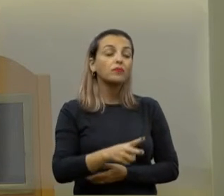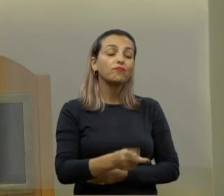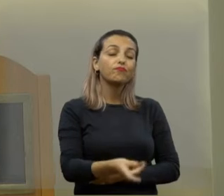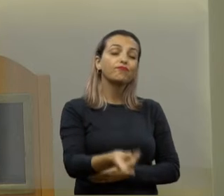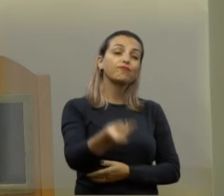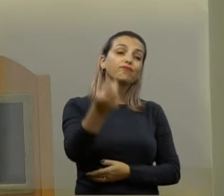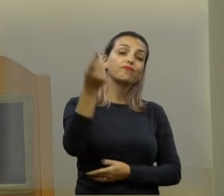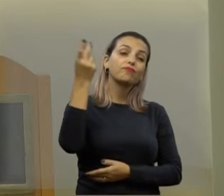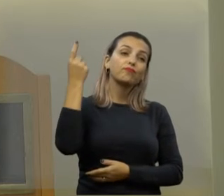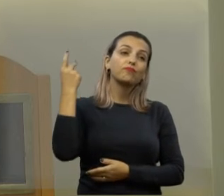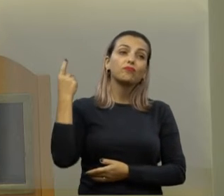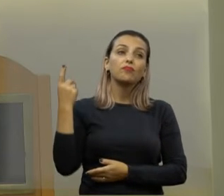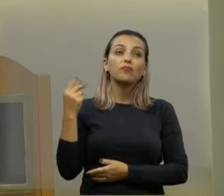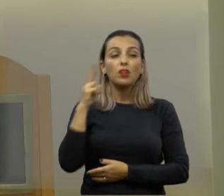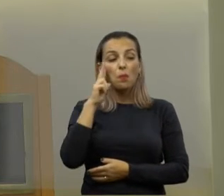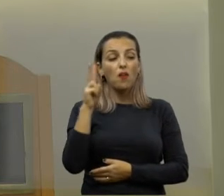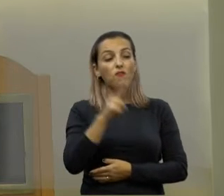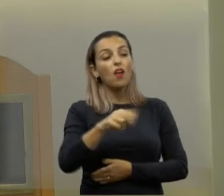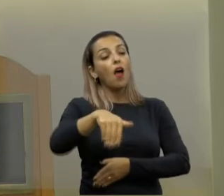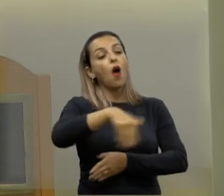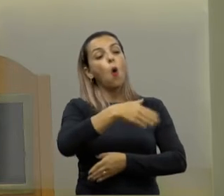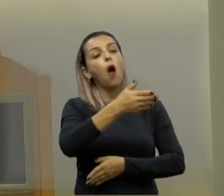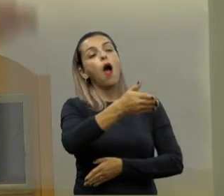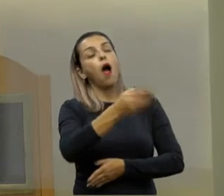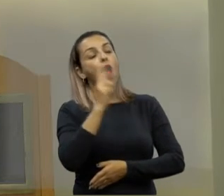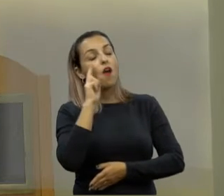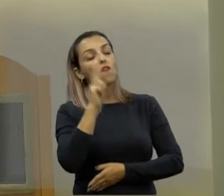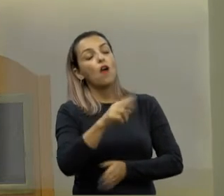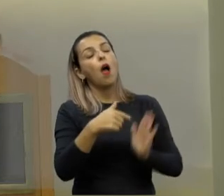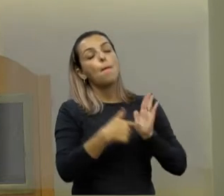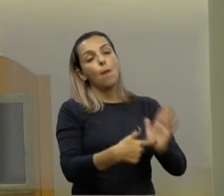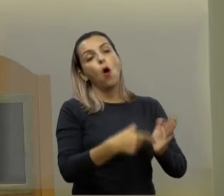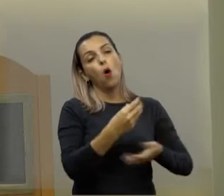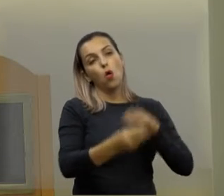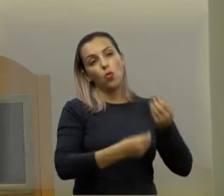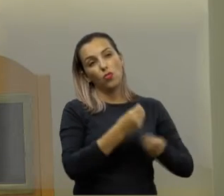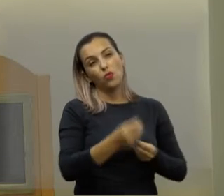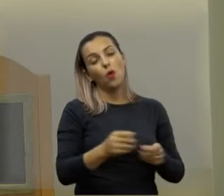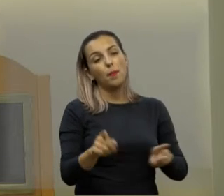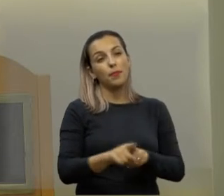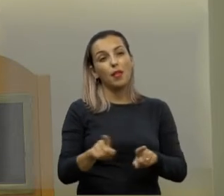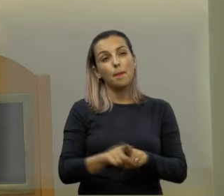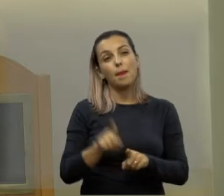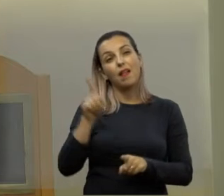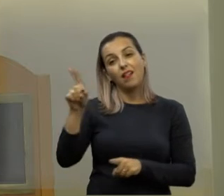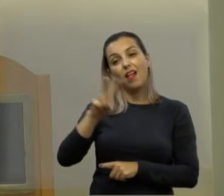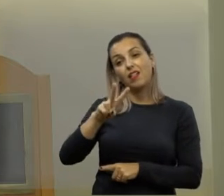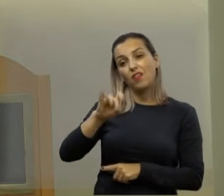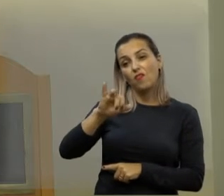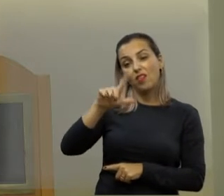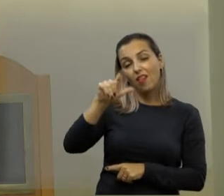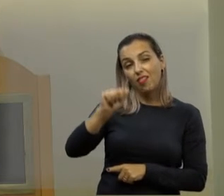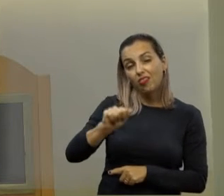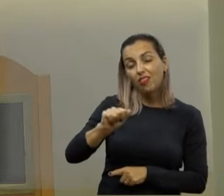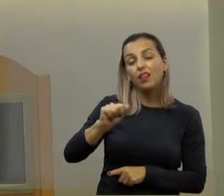qualquer um se quiser passar lá na 15 eu mostro que tá lá tá aqui na Mato Grosso que é perto da minha casa ali na Vila tá aqui o